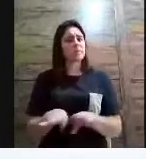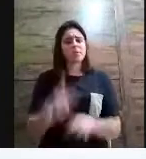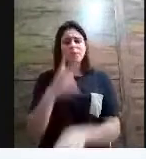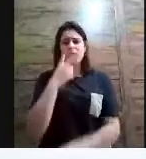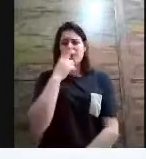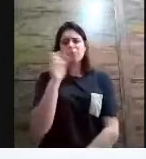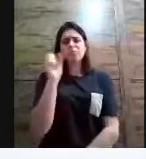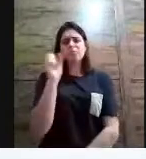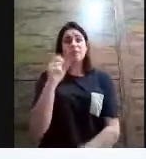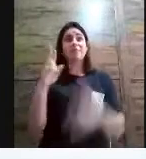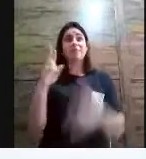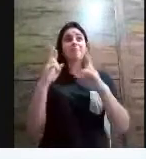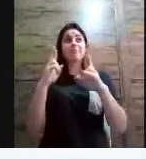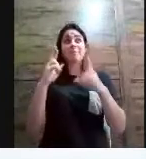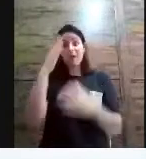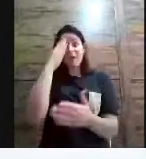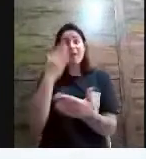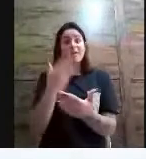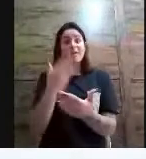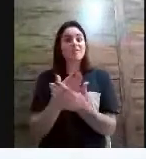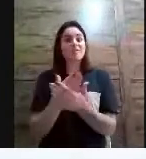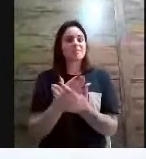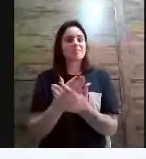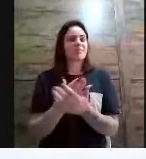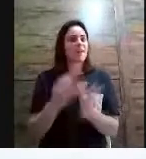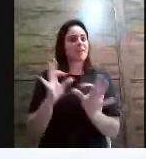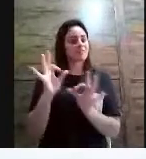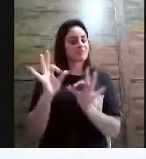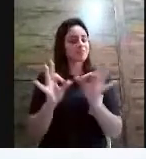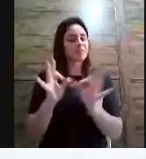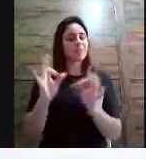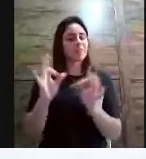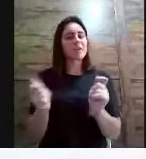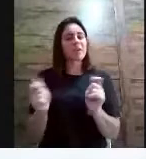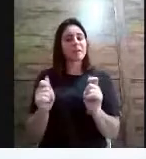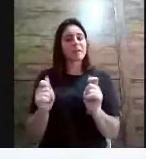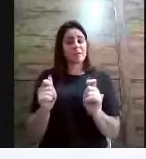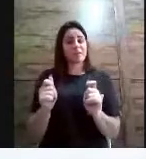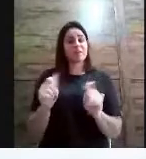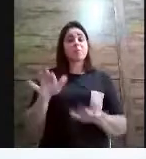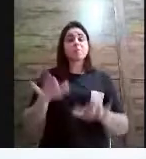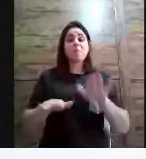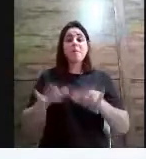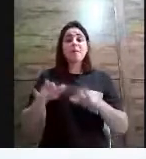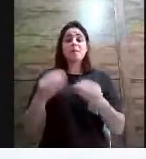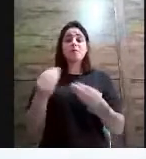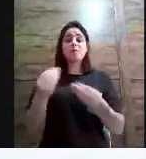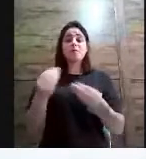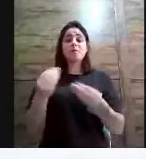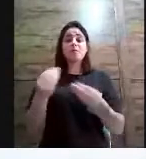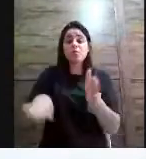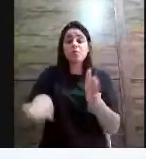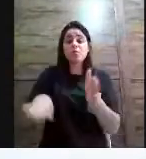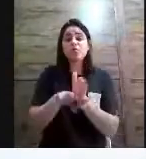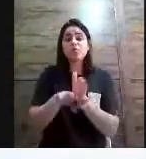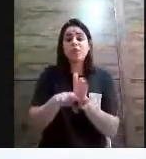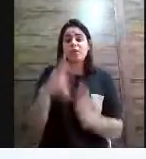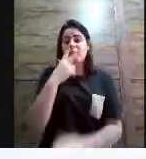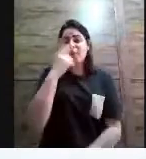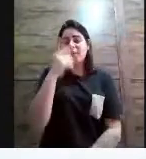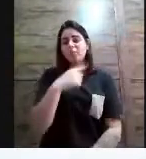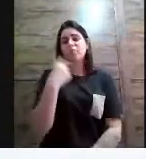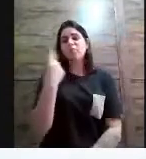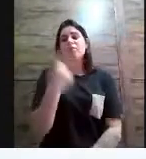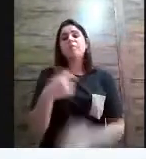mas até lá, e dependendo de como seja a eficácia da vacina, eu acho que a gente tem que